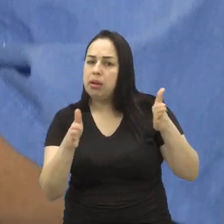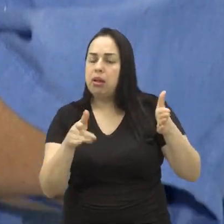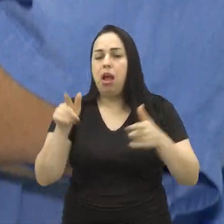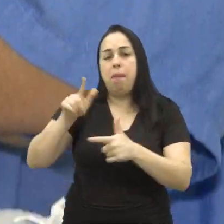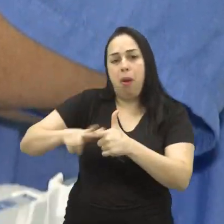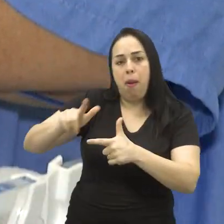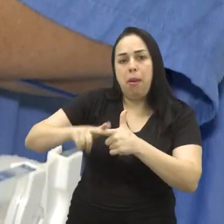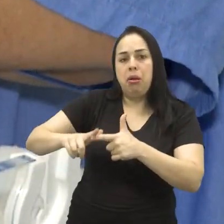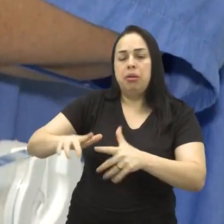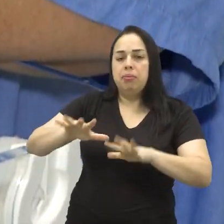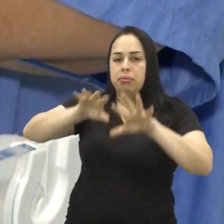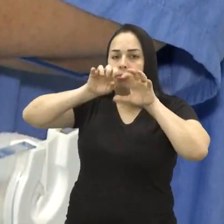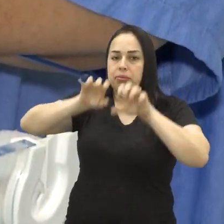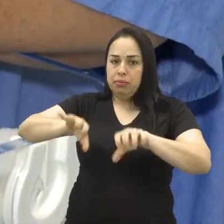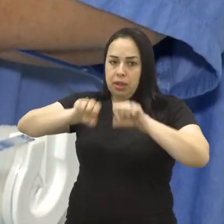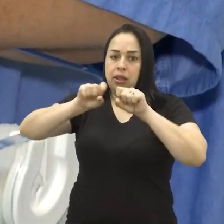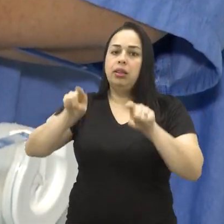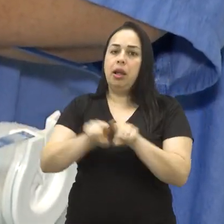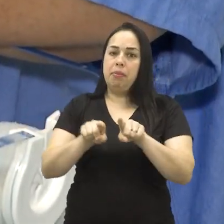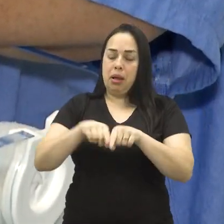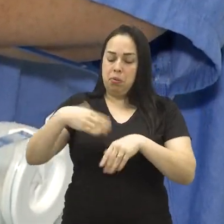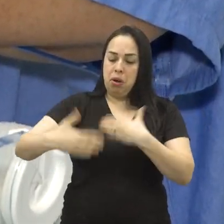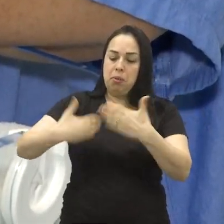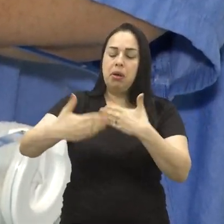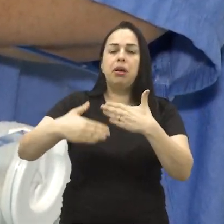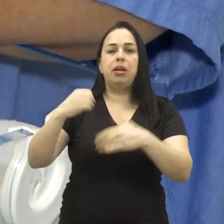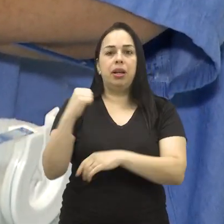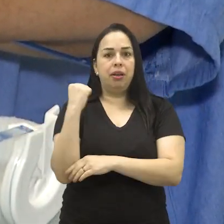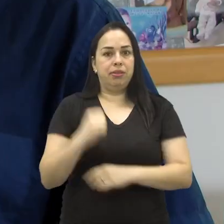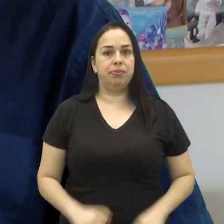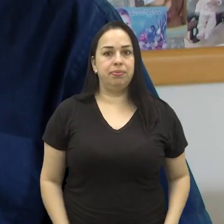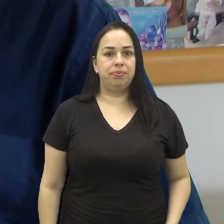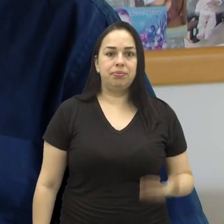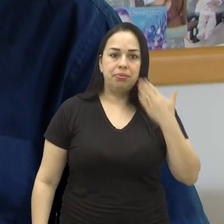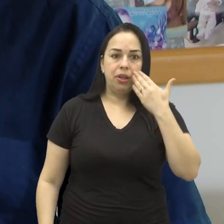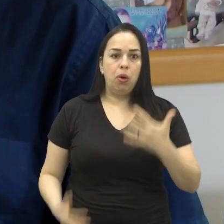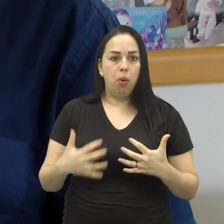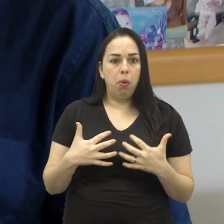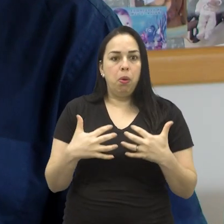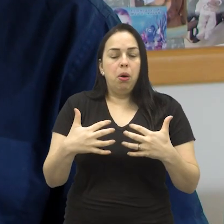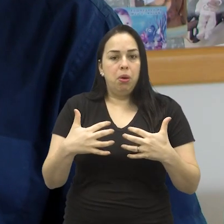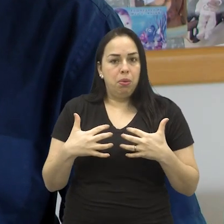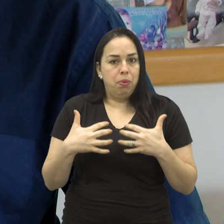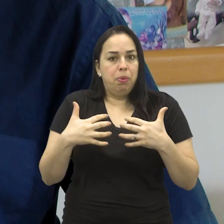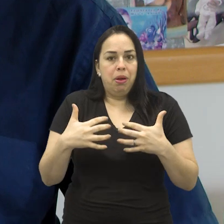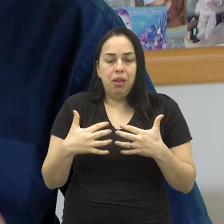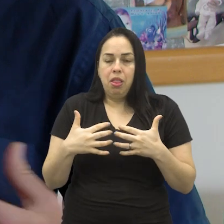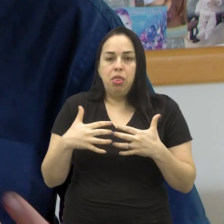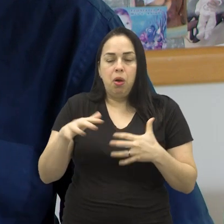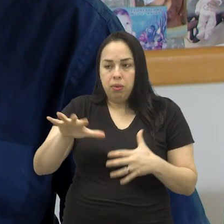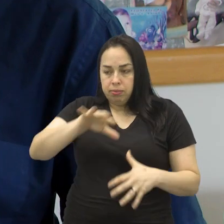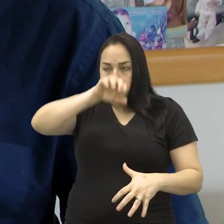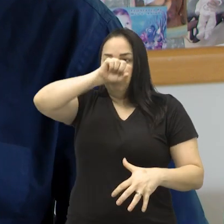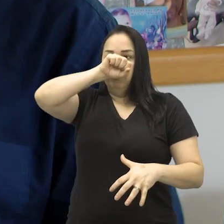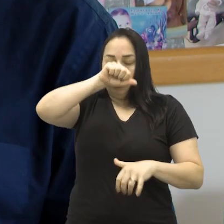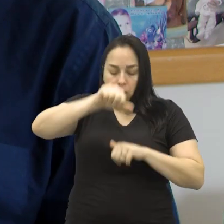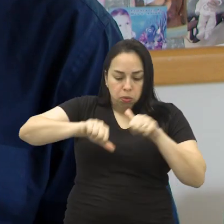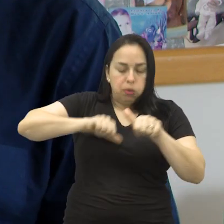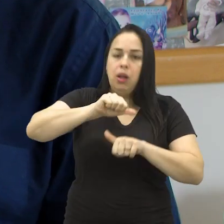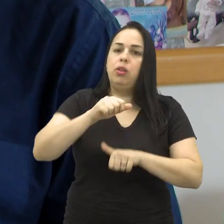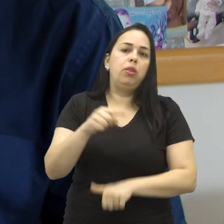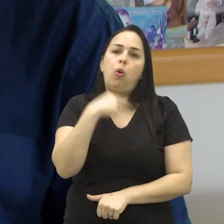os riscos de problemas respiratórios e outras complicações. Esse pulmão está tão imaturo que ele não consegue fazer trocas